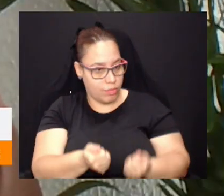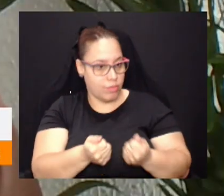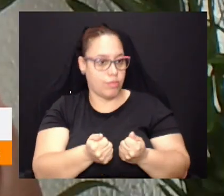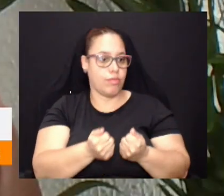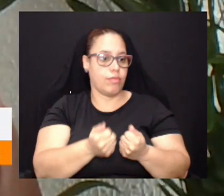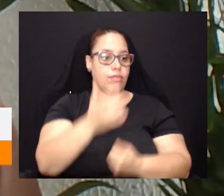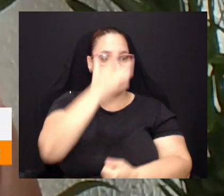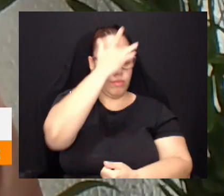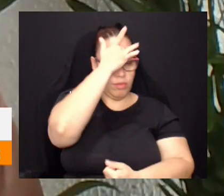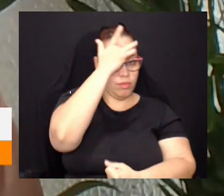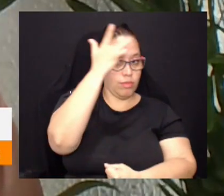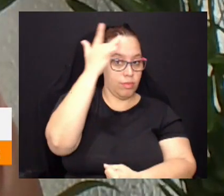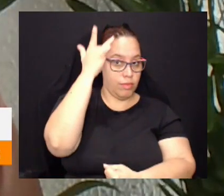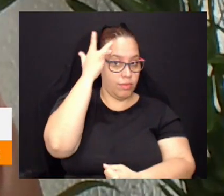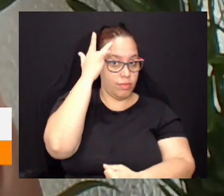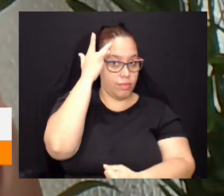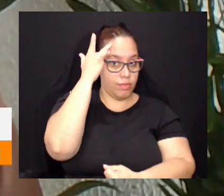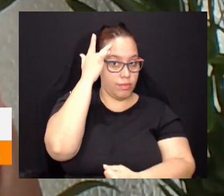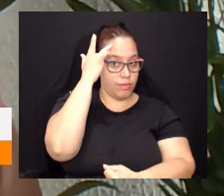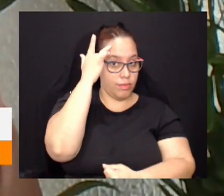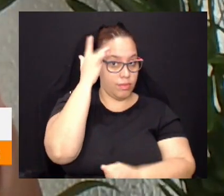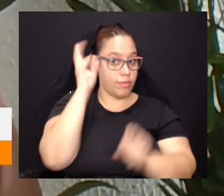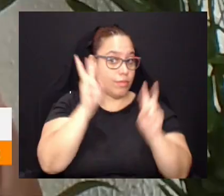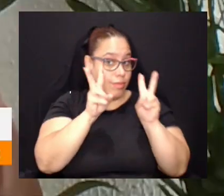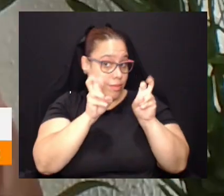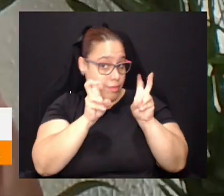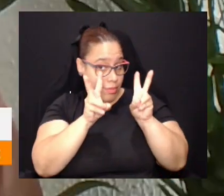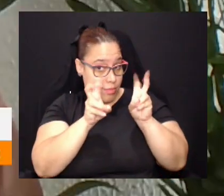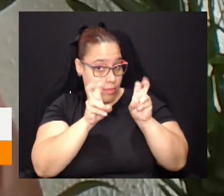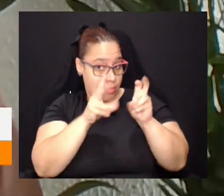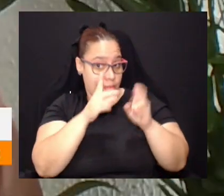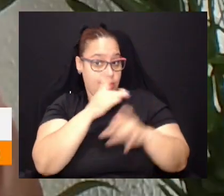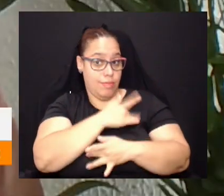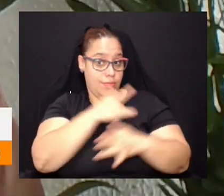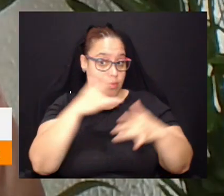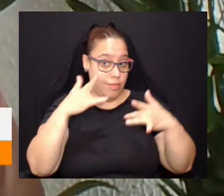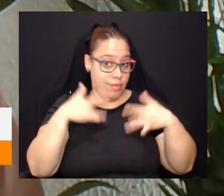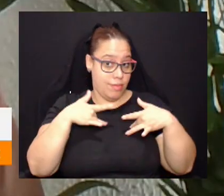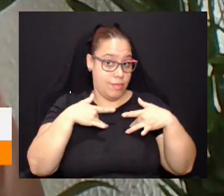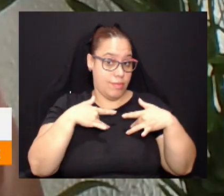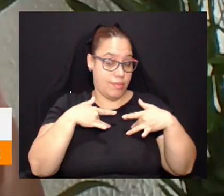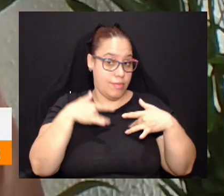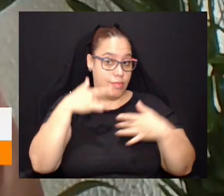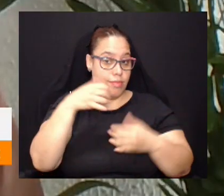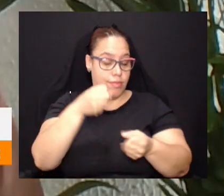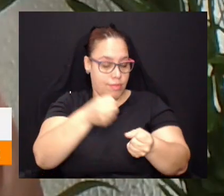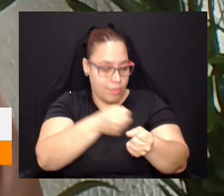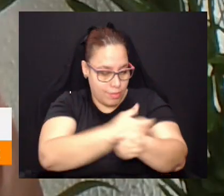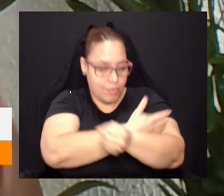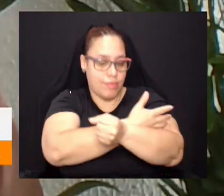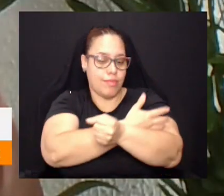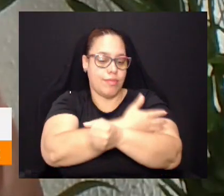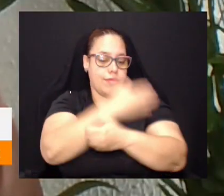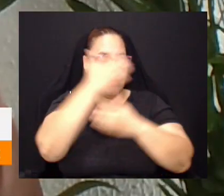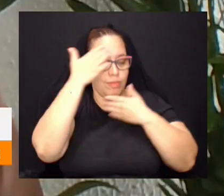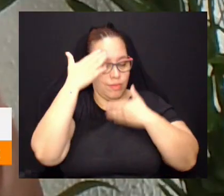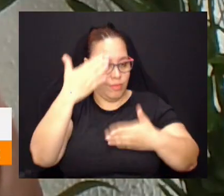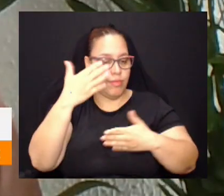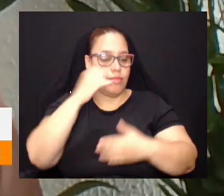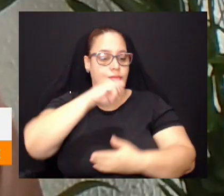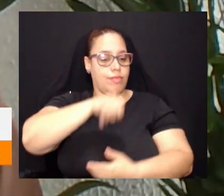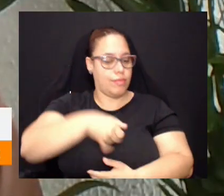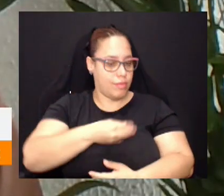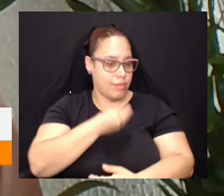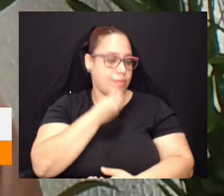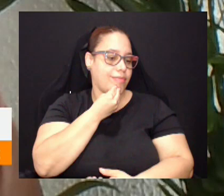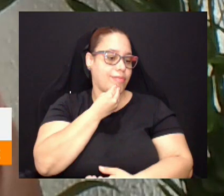emocional, sobre saúde mental. Muito obrigada pela oportunidade, até